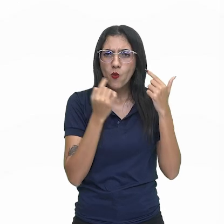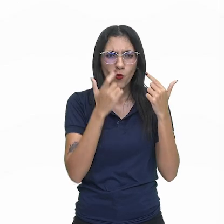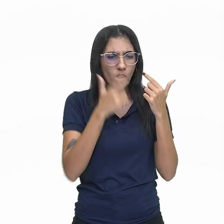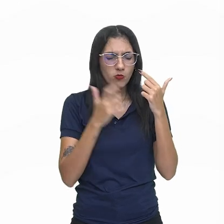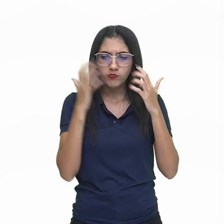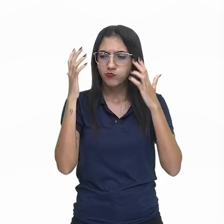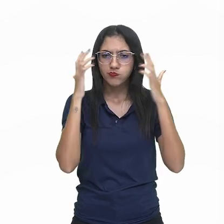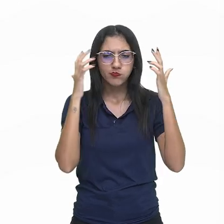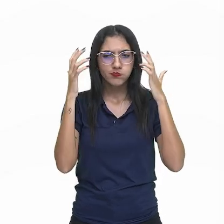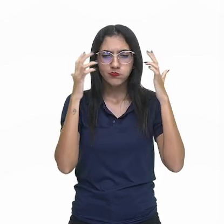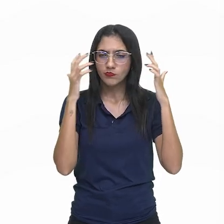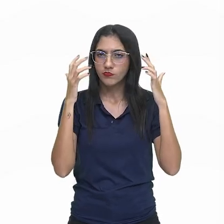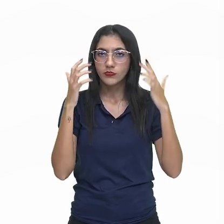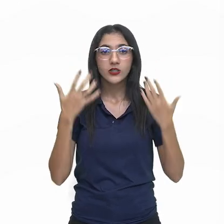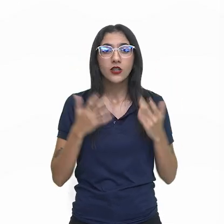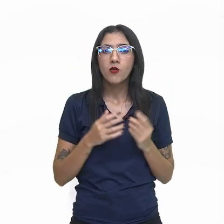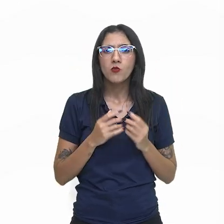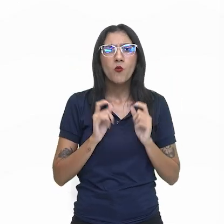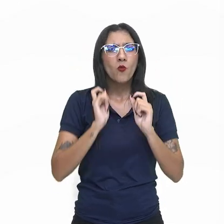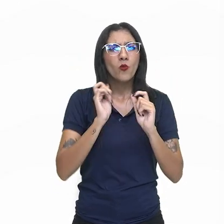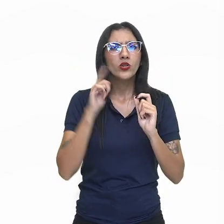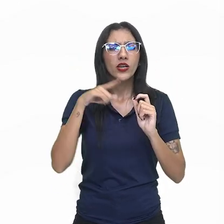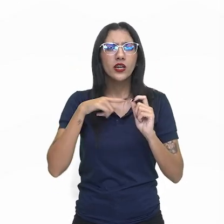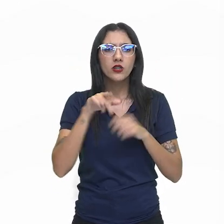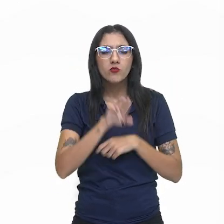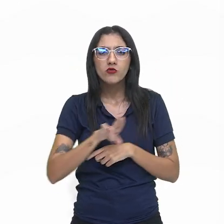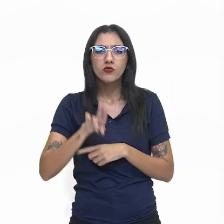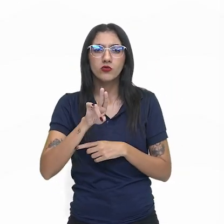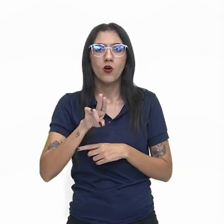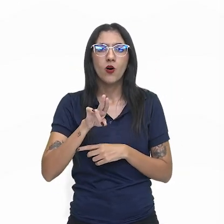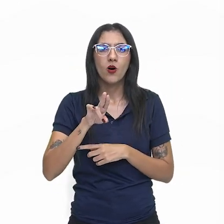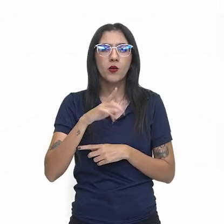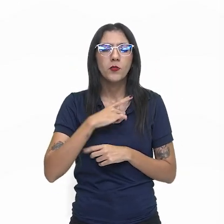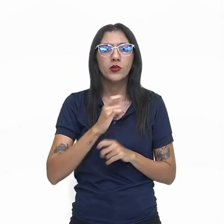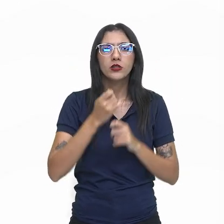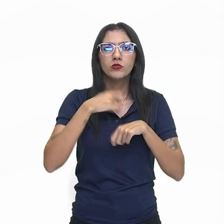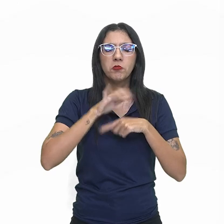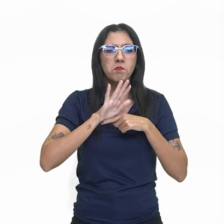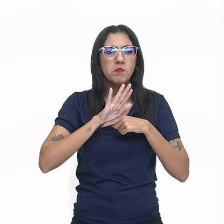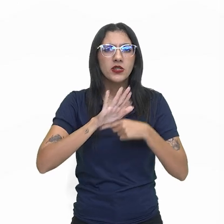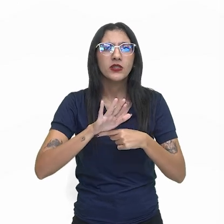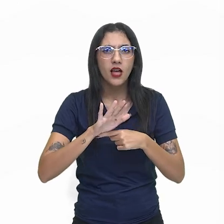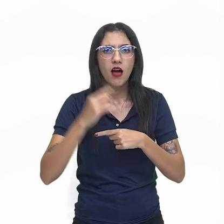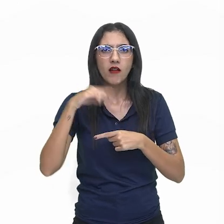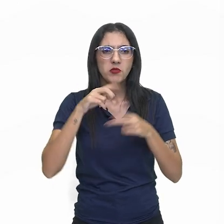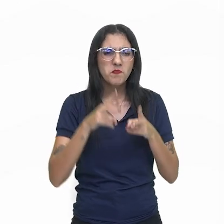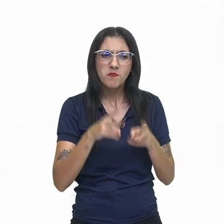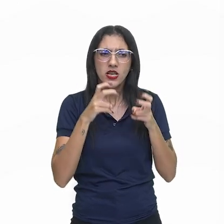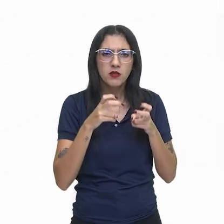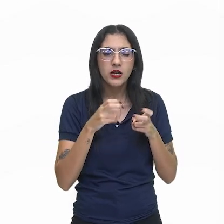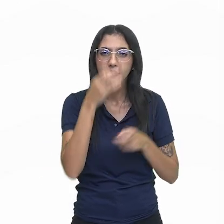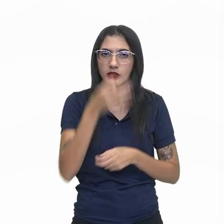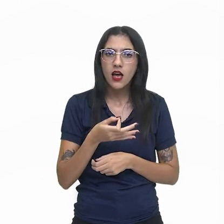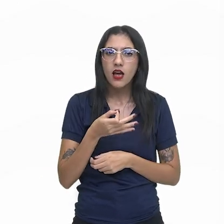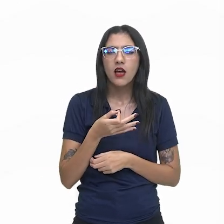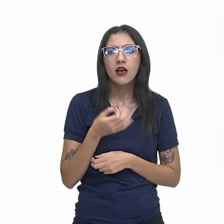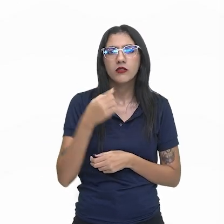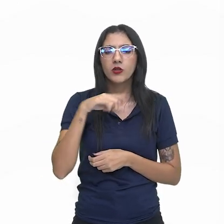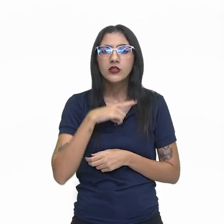si. Então, o que foi que ele utilizou, né, para dar mais ênfase nessa loucura?